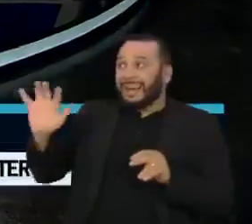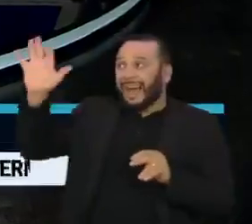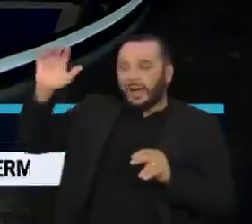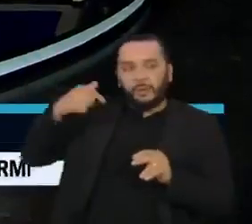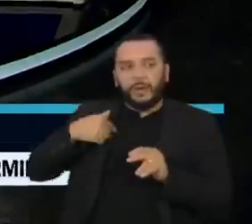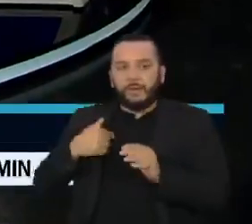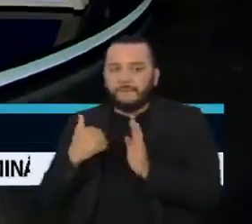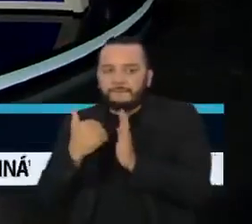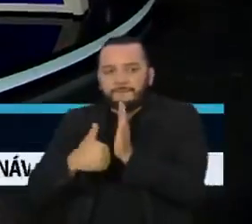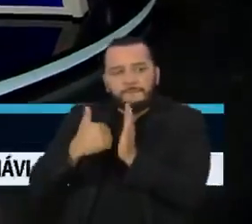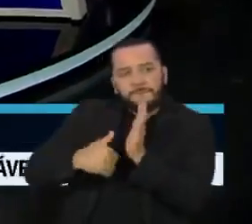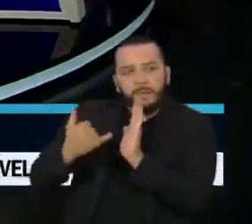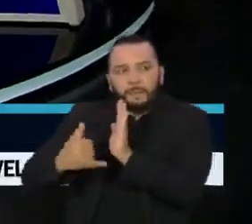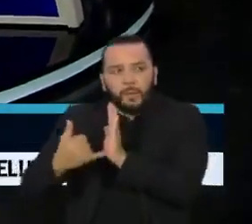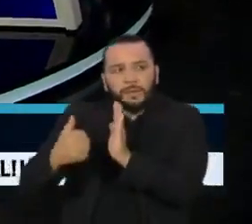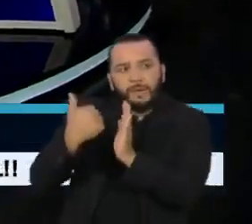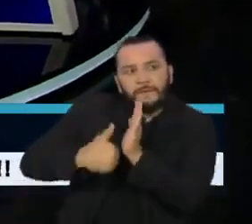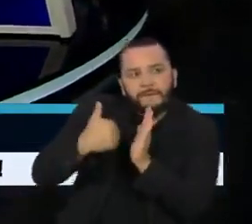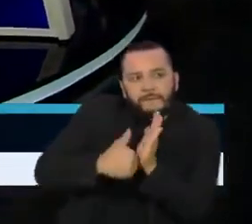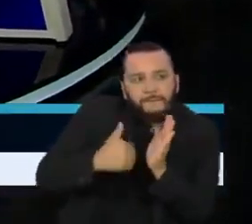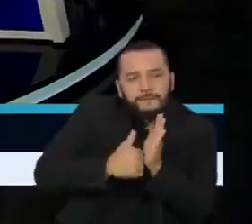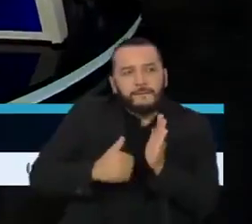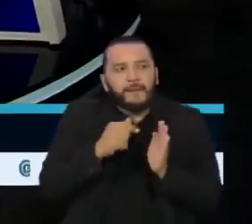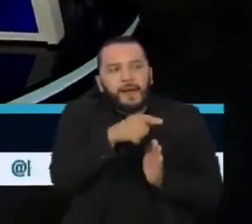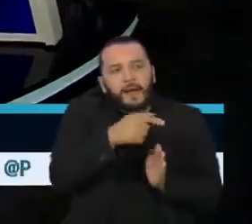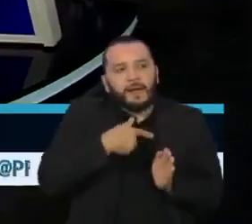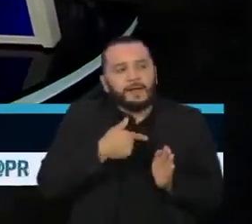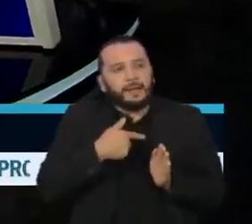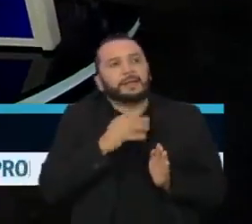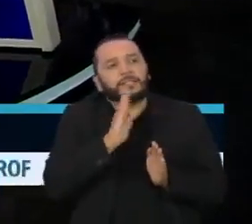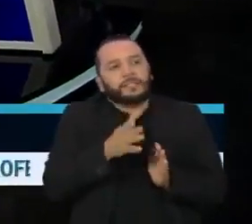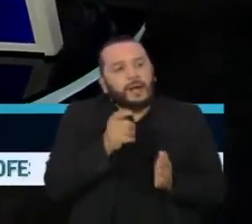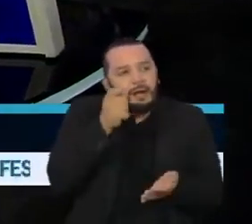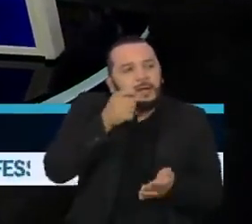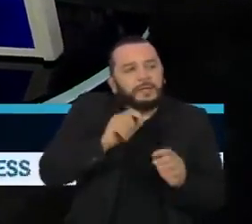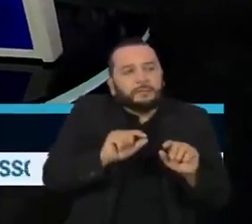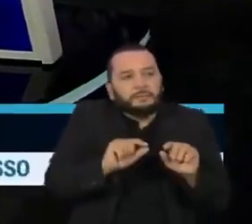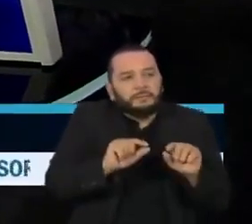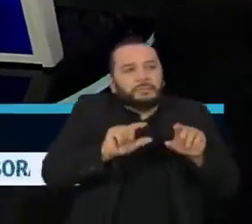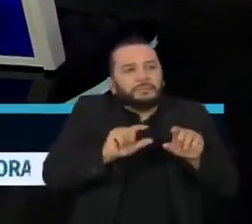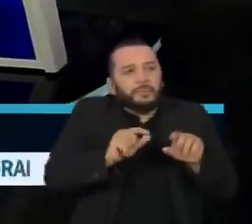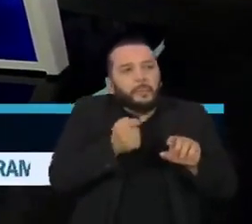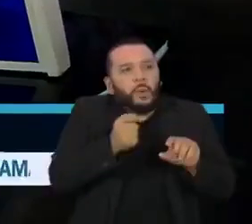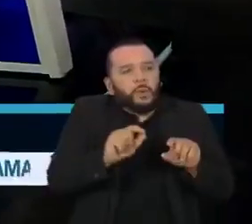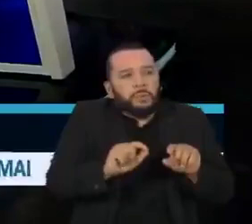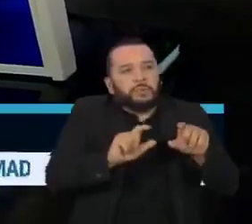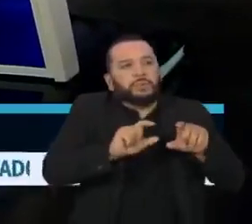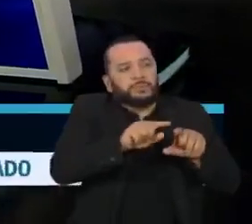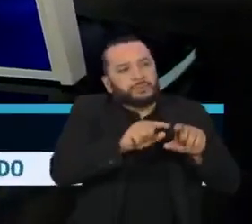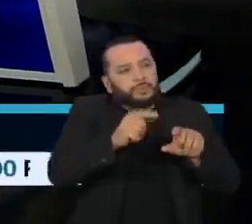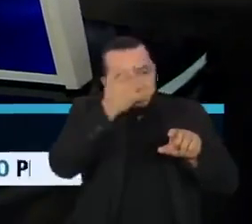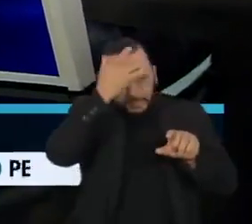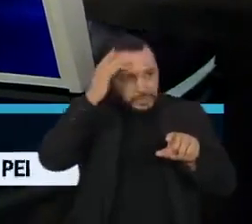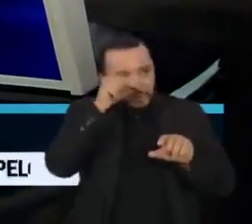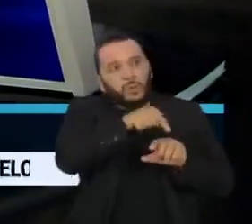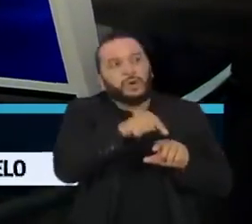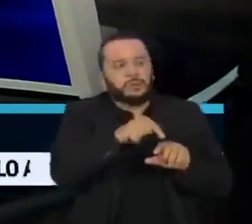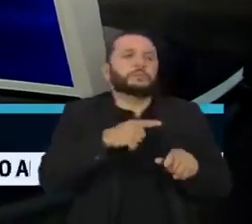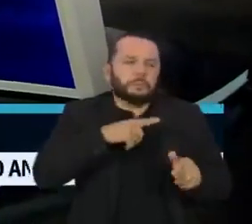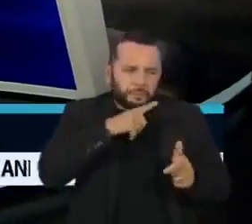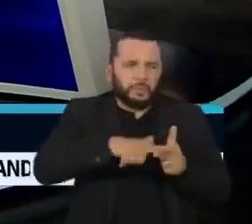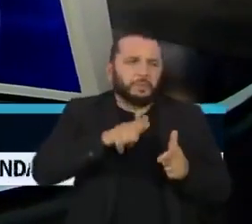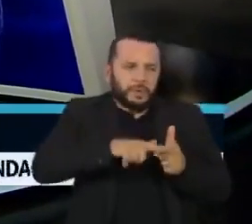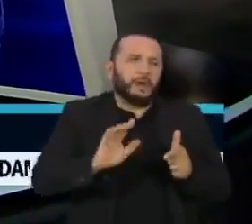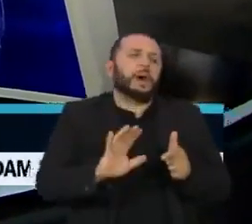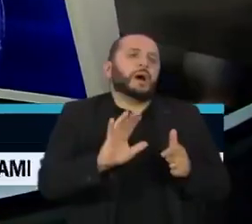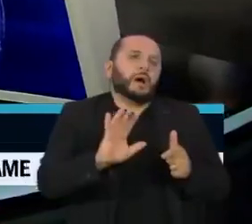preço, de forma que você pode amortecer isso daí. Não dá para evitar o problema existe, a gente tem que encará-lo,